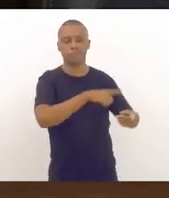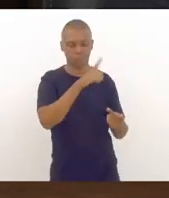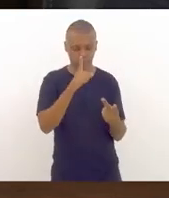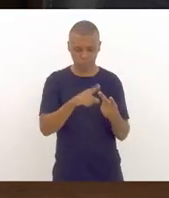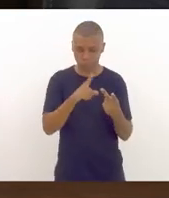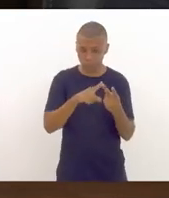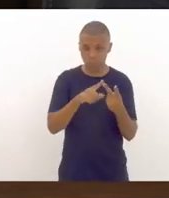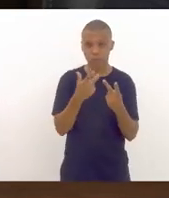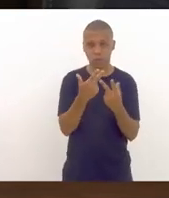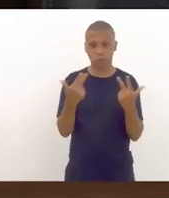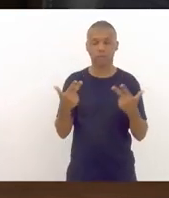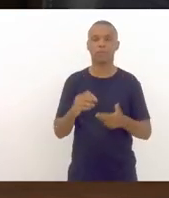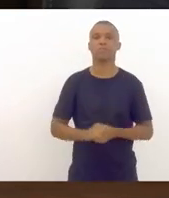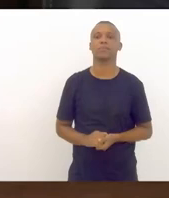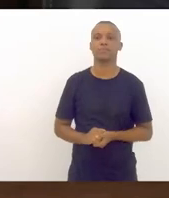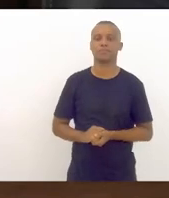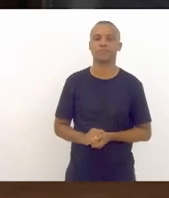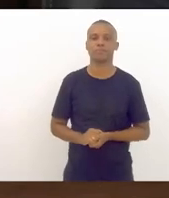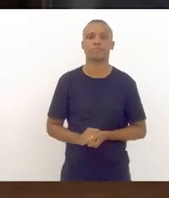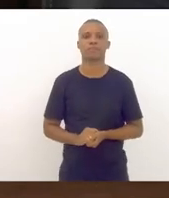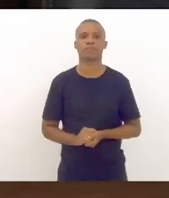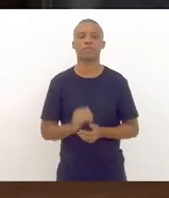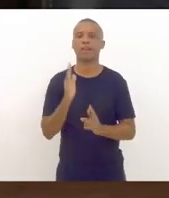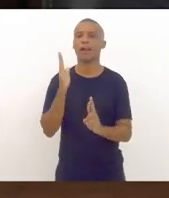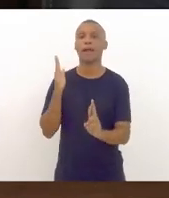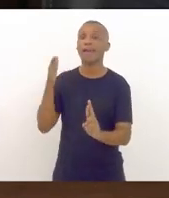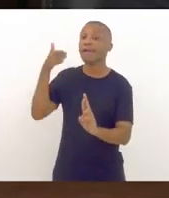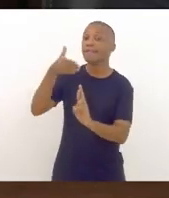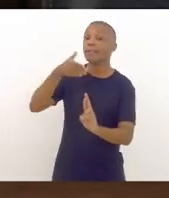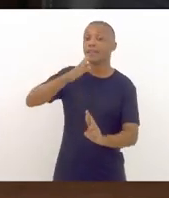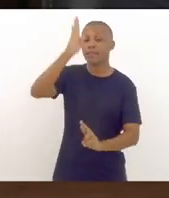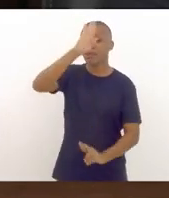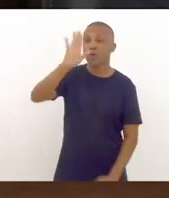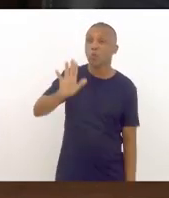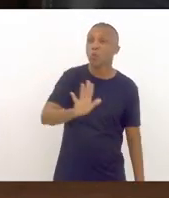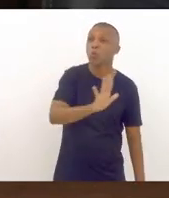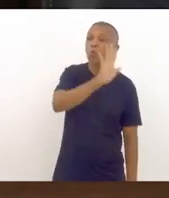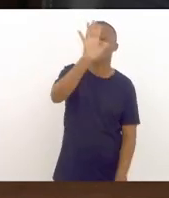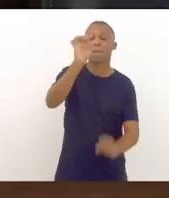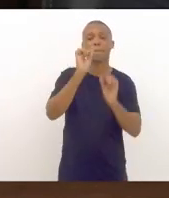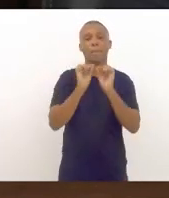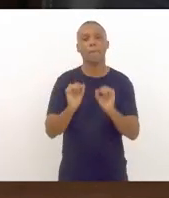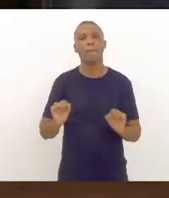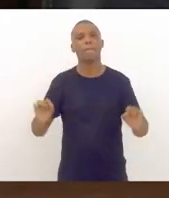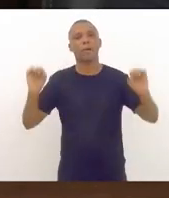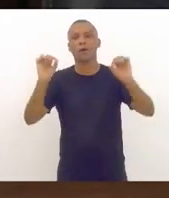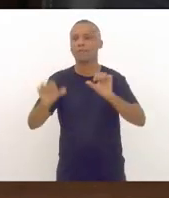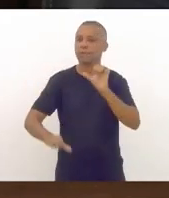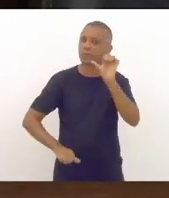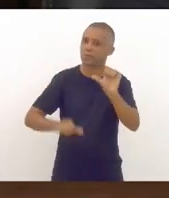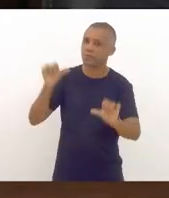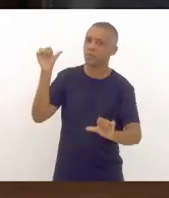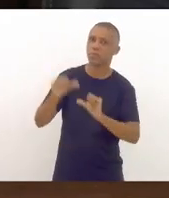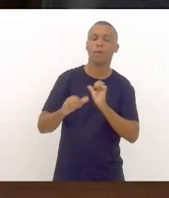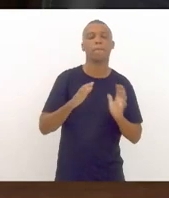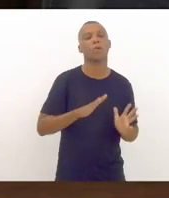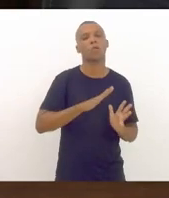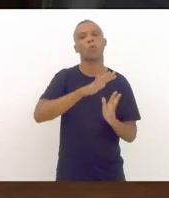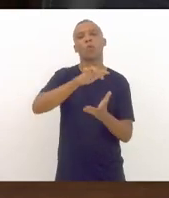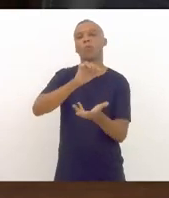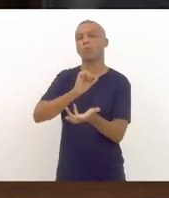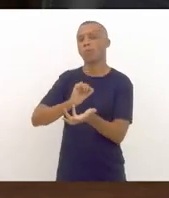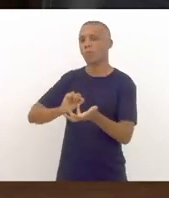aspecto é a referência nacional que você se tornou para o mundo inteiro. Muito